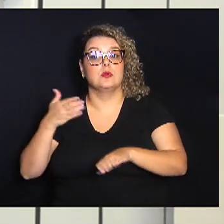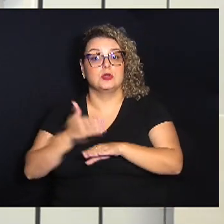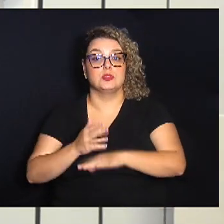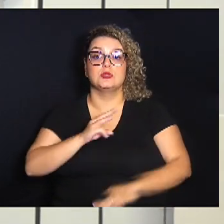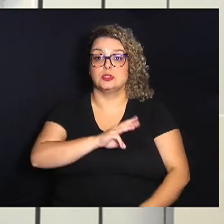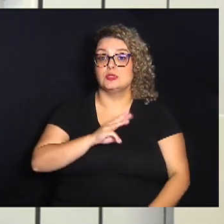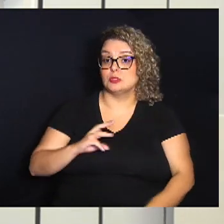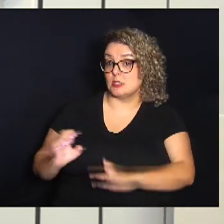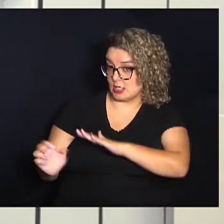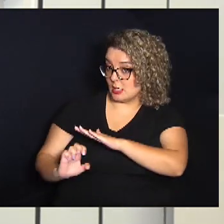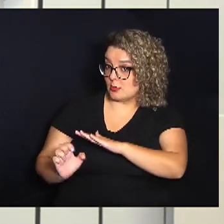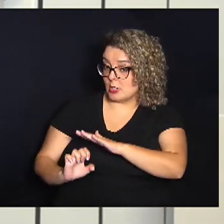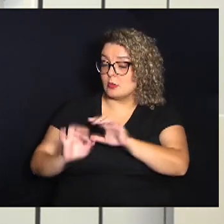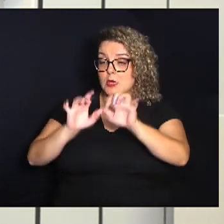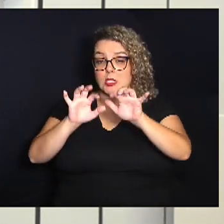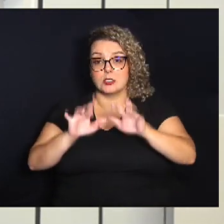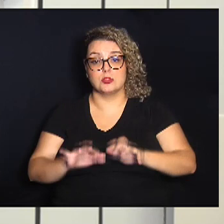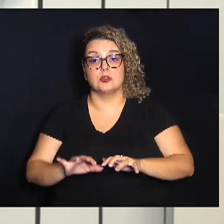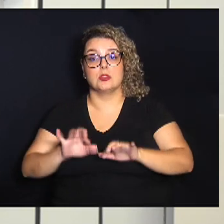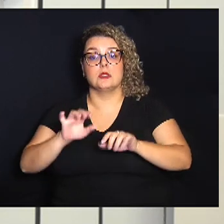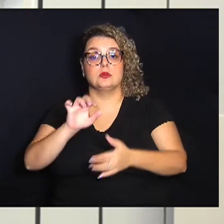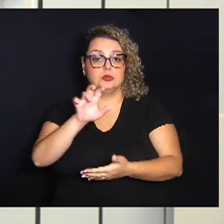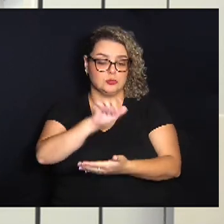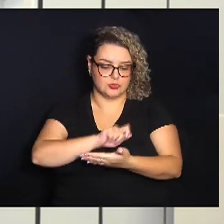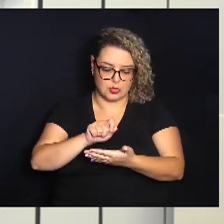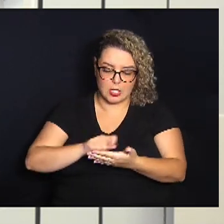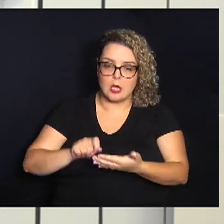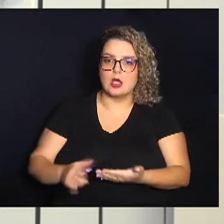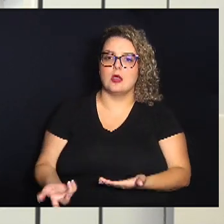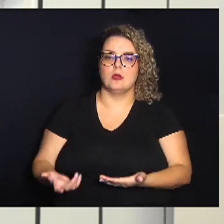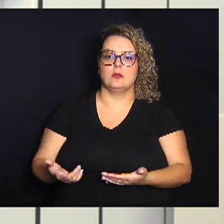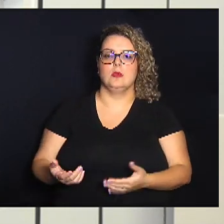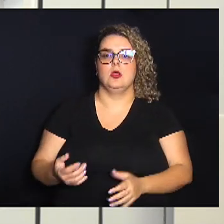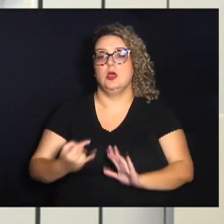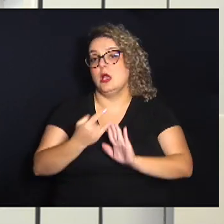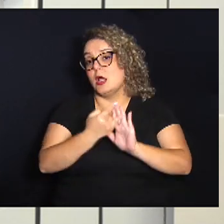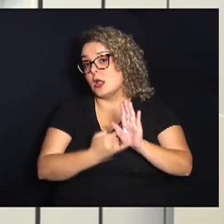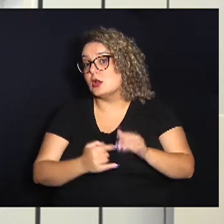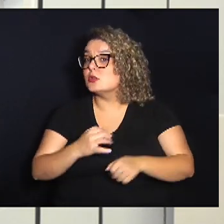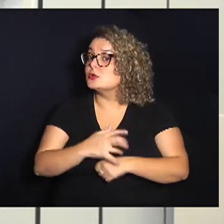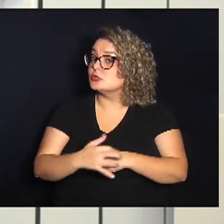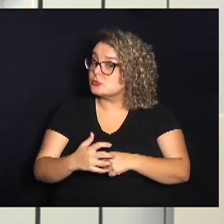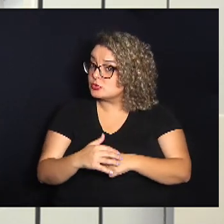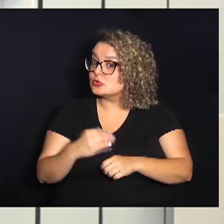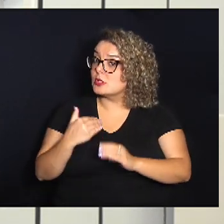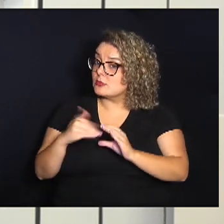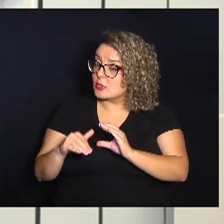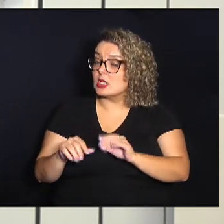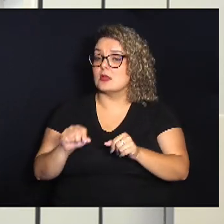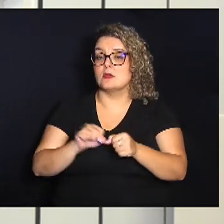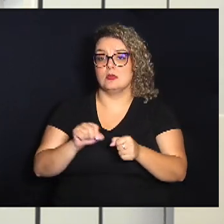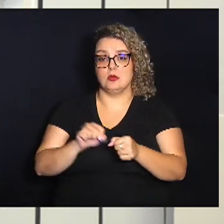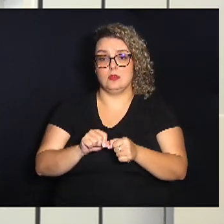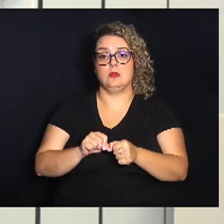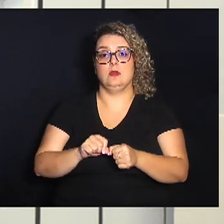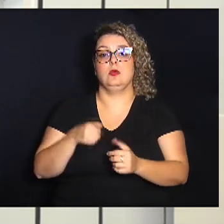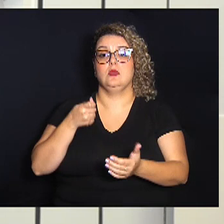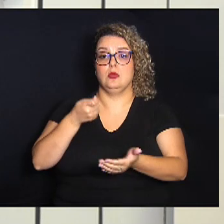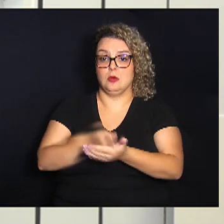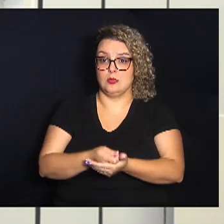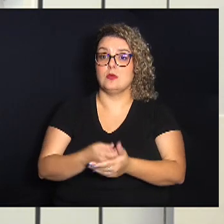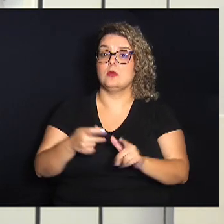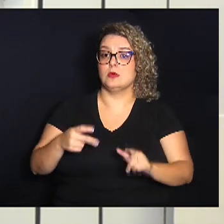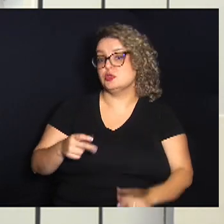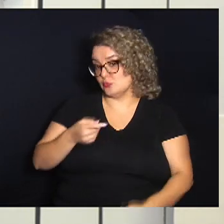da empresa, preencher o formulário, enviar documentos digitalizados e realizar o pagamento de uma